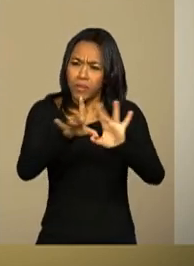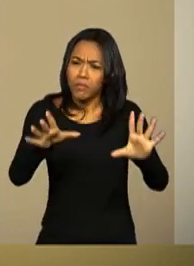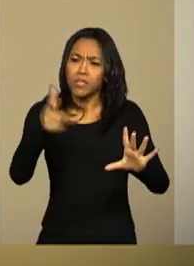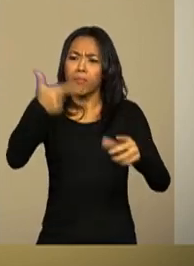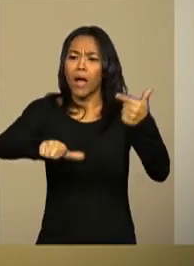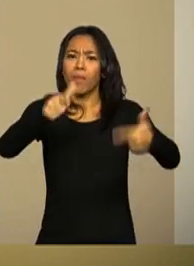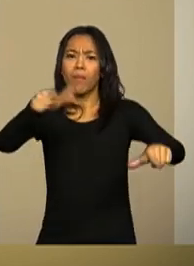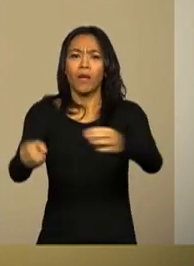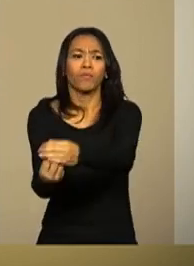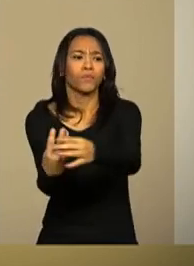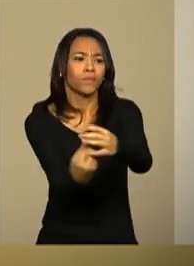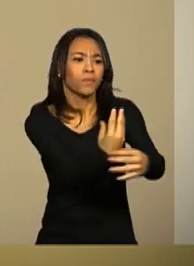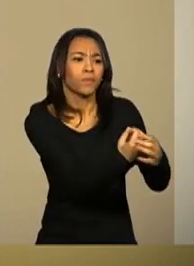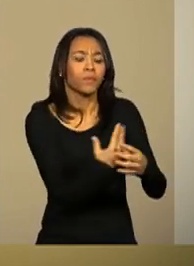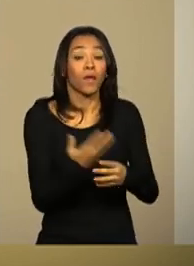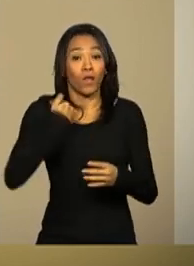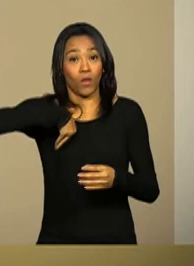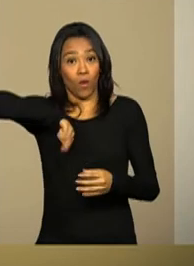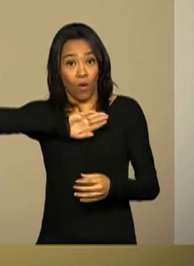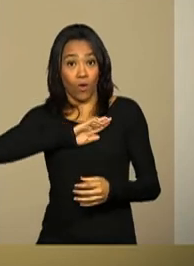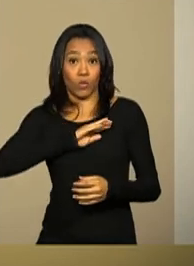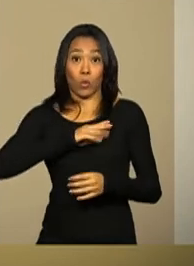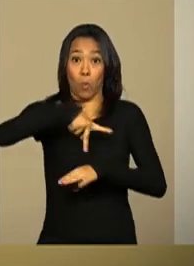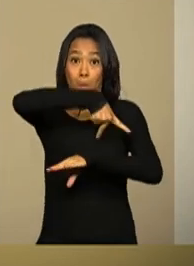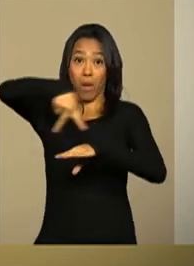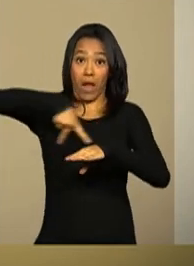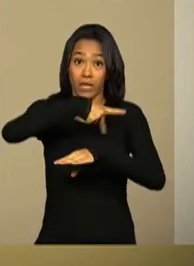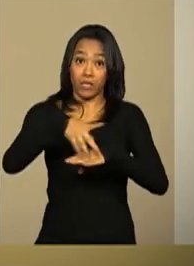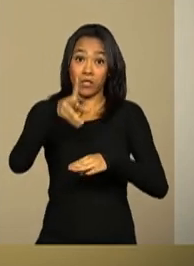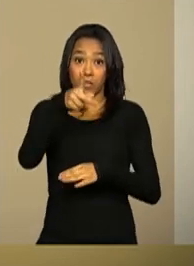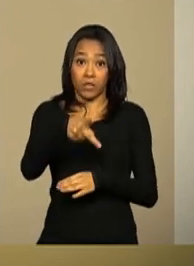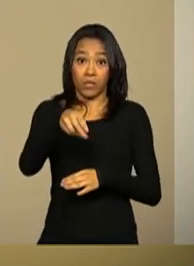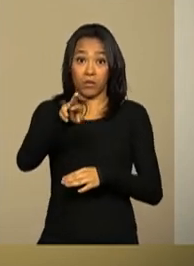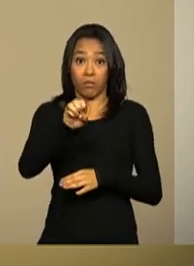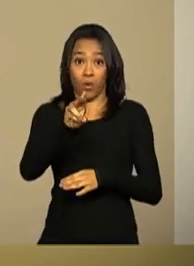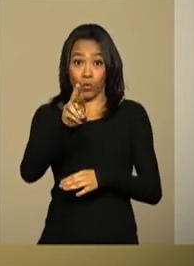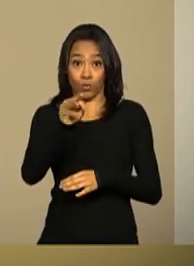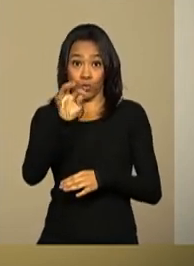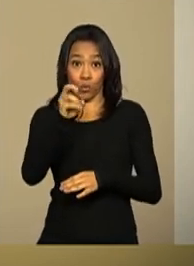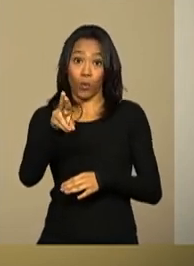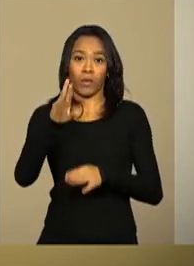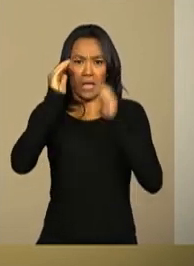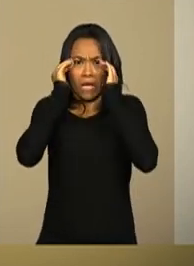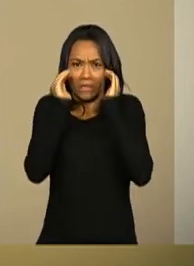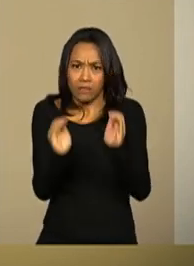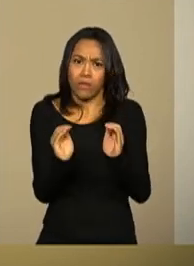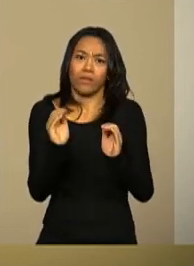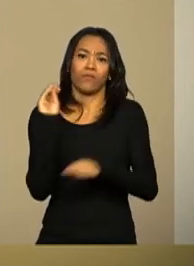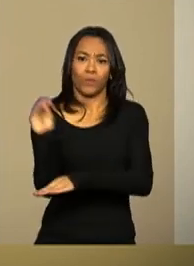nos tornemos também o país produtor que mais respeita o meio ambiente